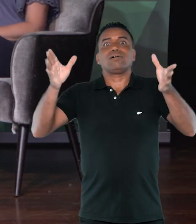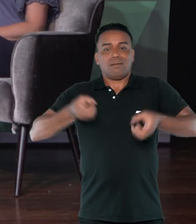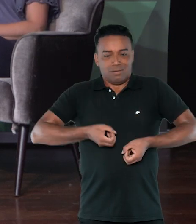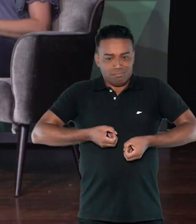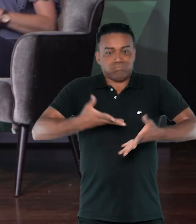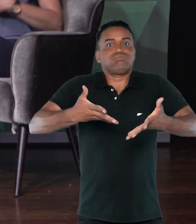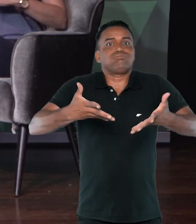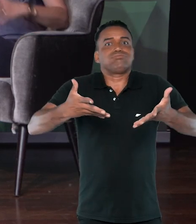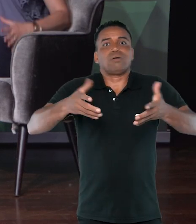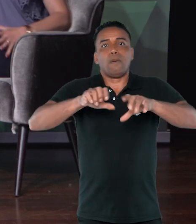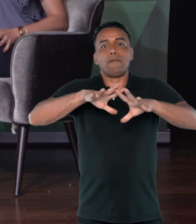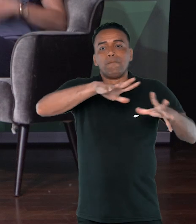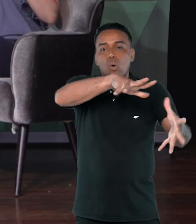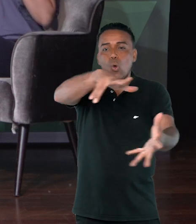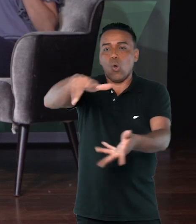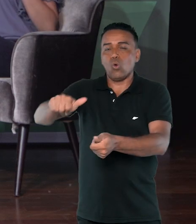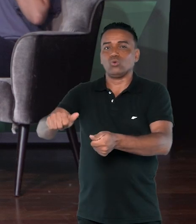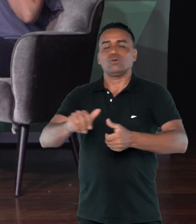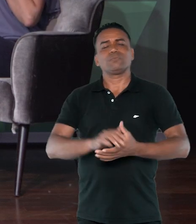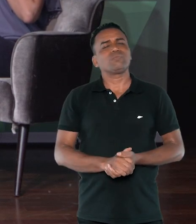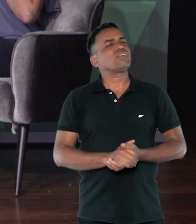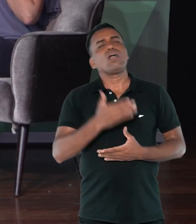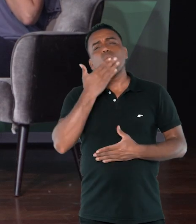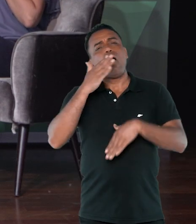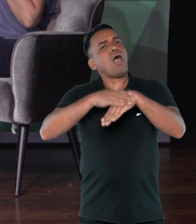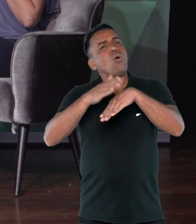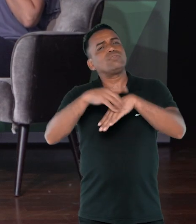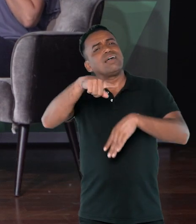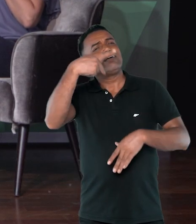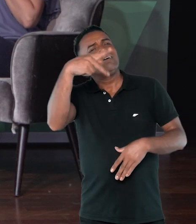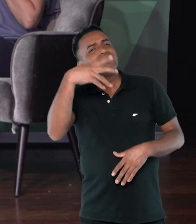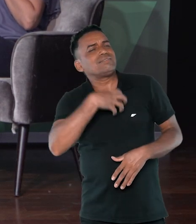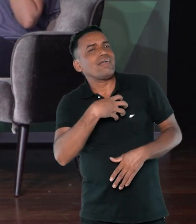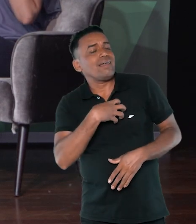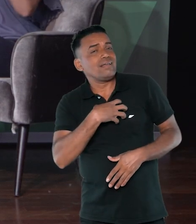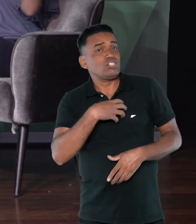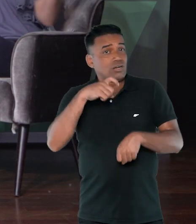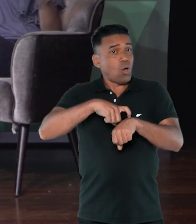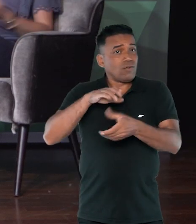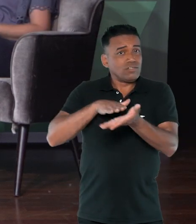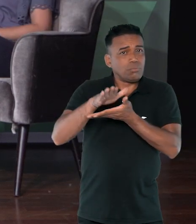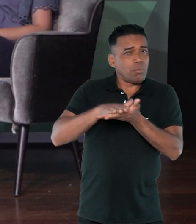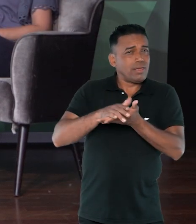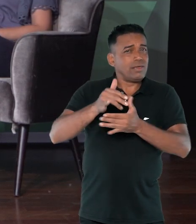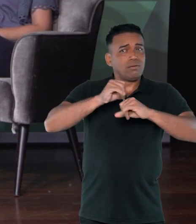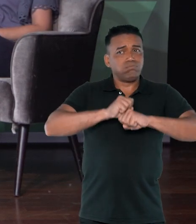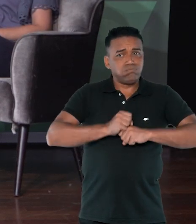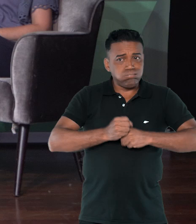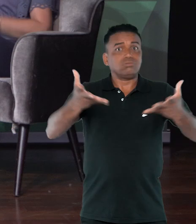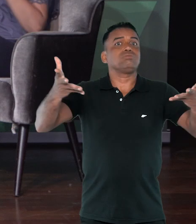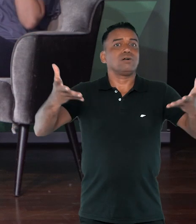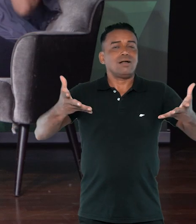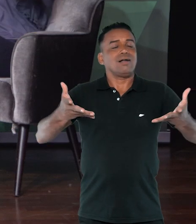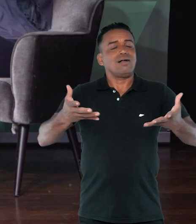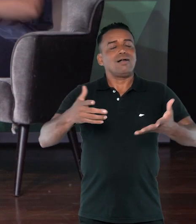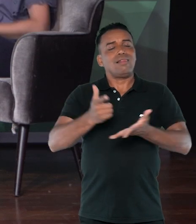uma emoção e nossa, agora não é meu, né? Mas só meu, é do mundo mesmo, né?